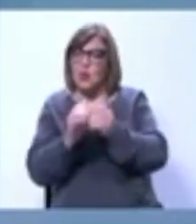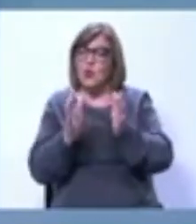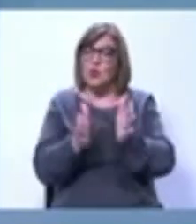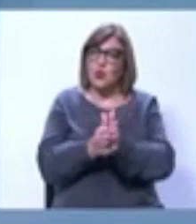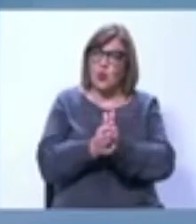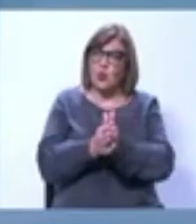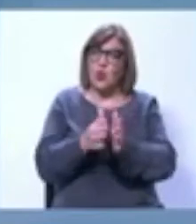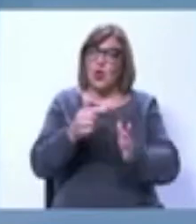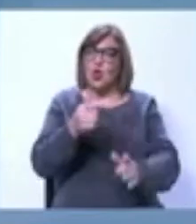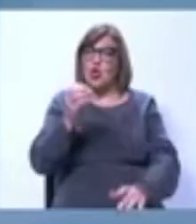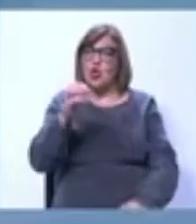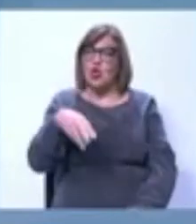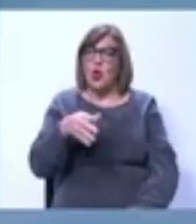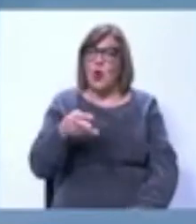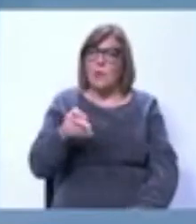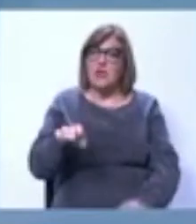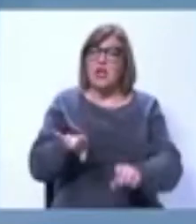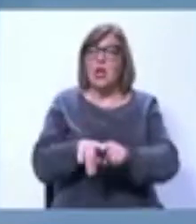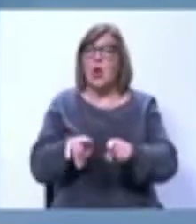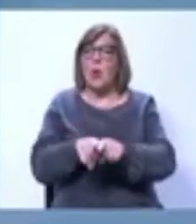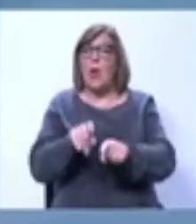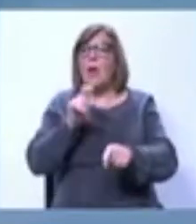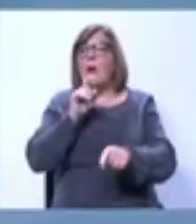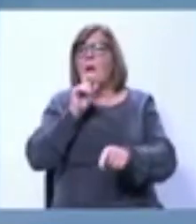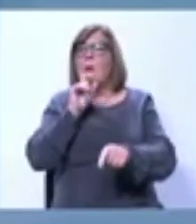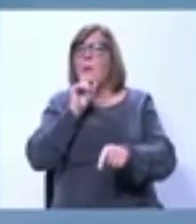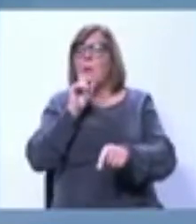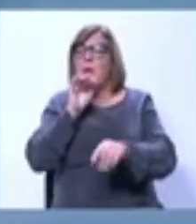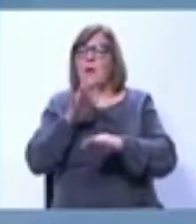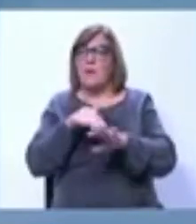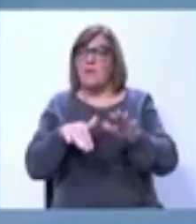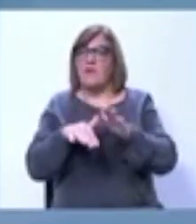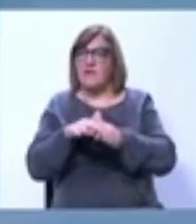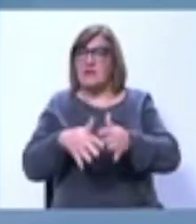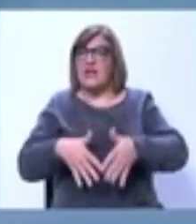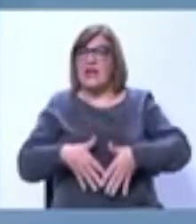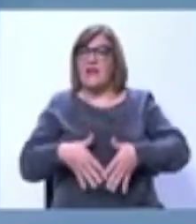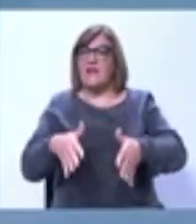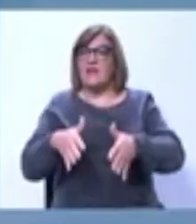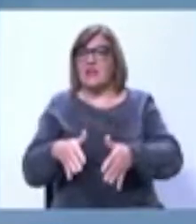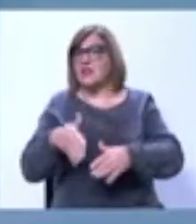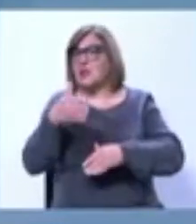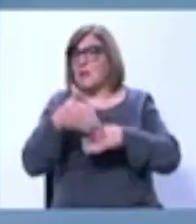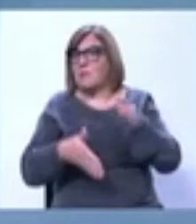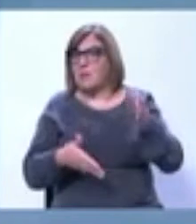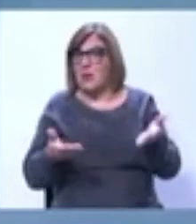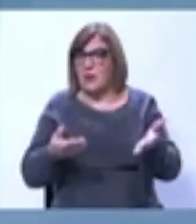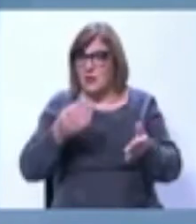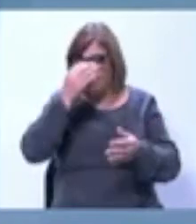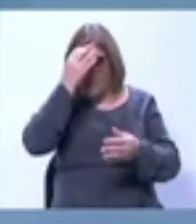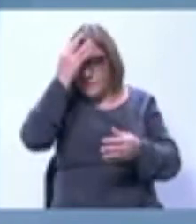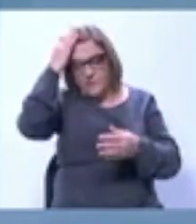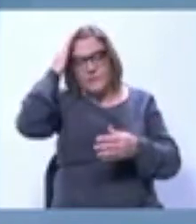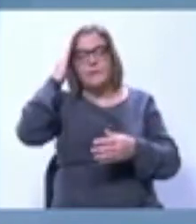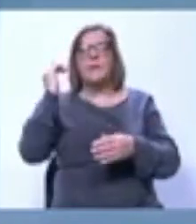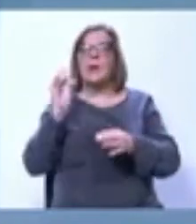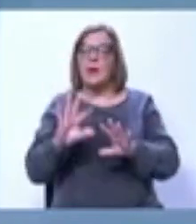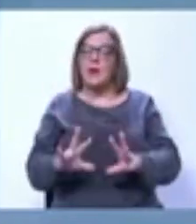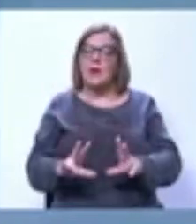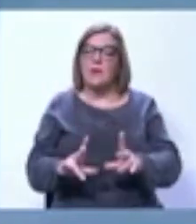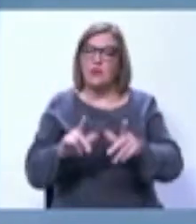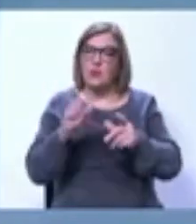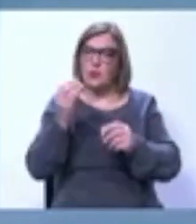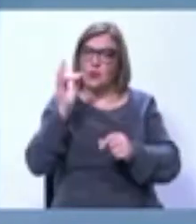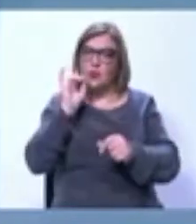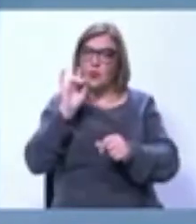certo por exemplo por as trompas de forma a ficarem impermeáveis e possibilitar uma gravidez espontânea e essa evolução